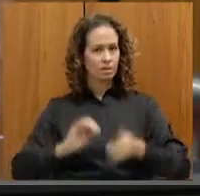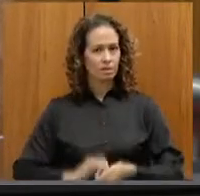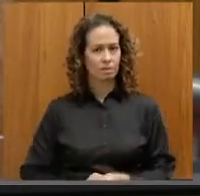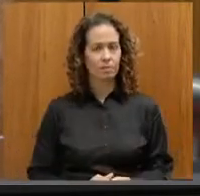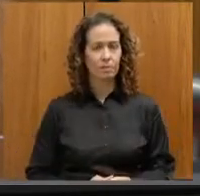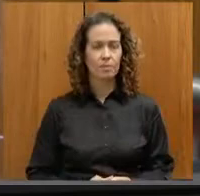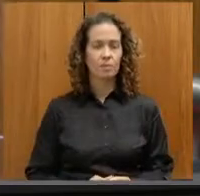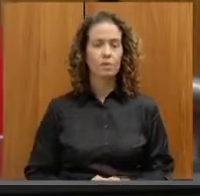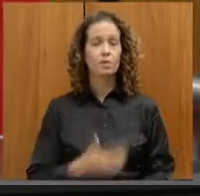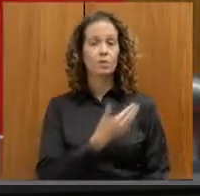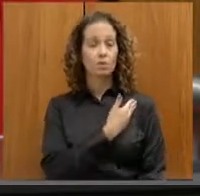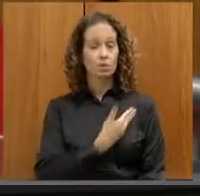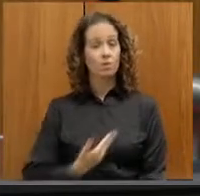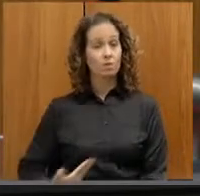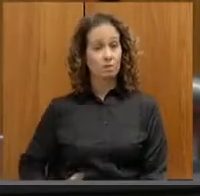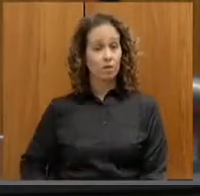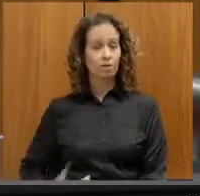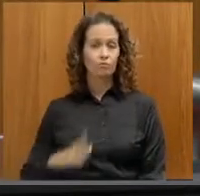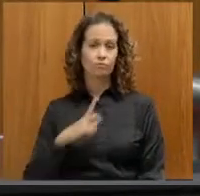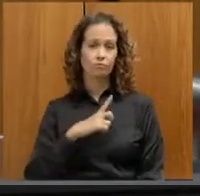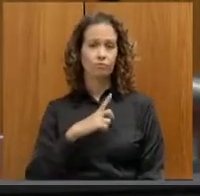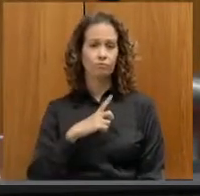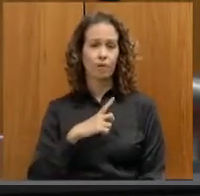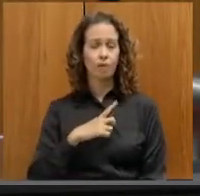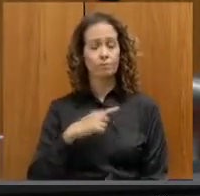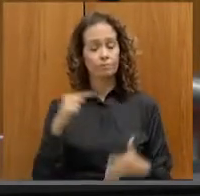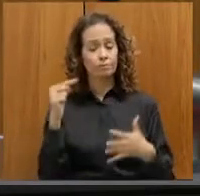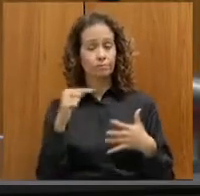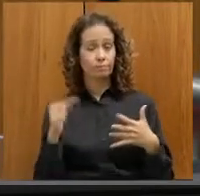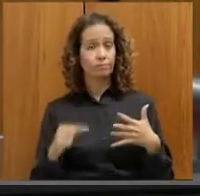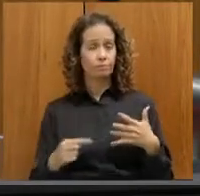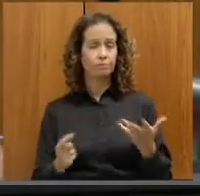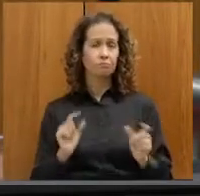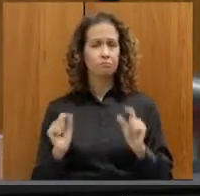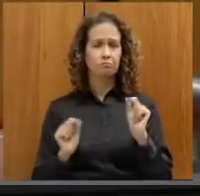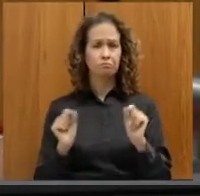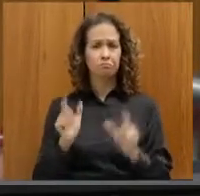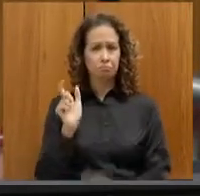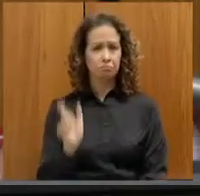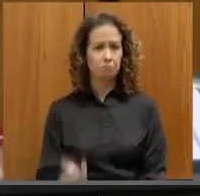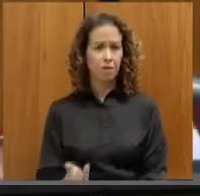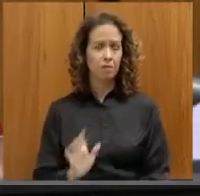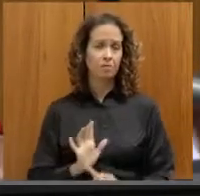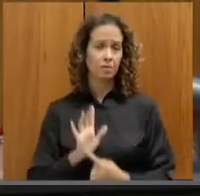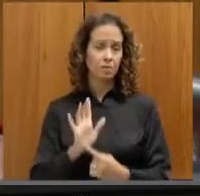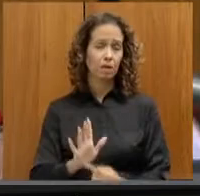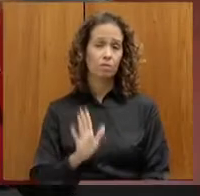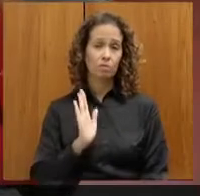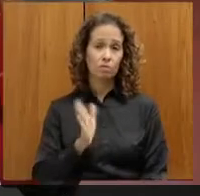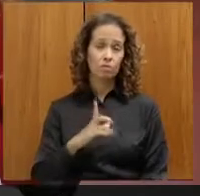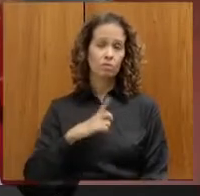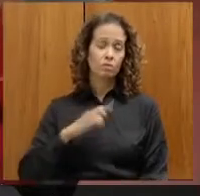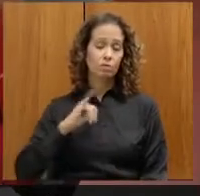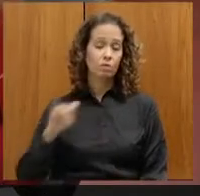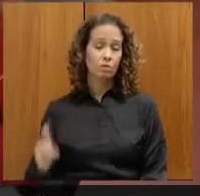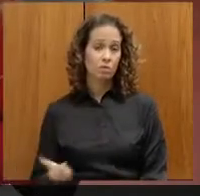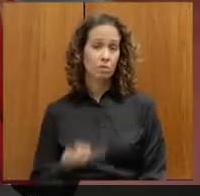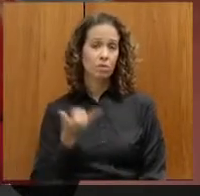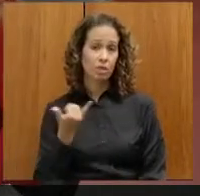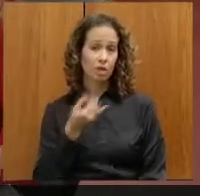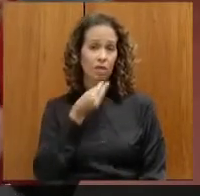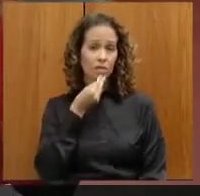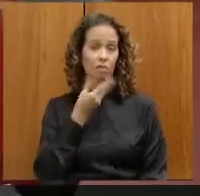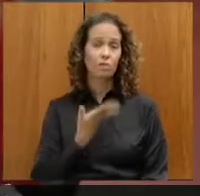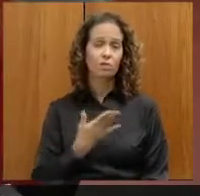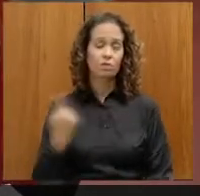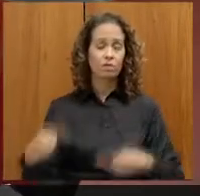o governo tem vou citar a fonte para depois nós já tivemos oportunidade de debater